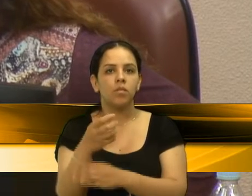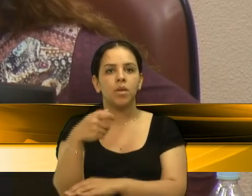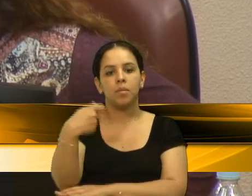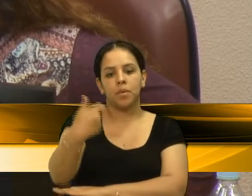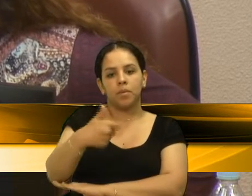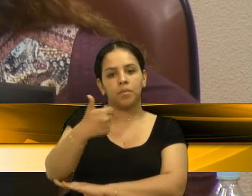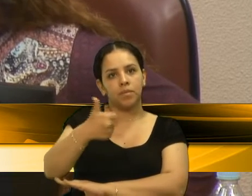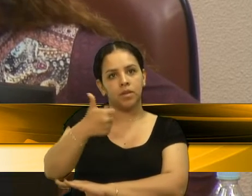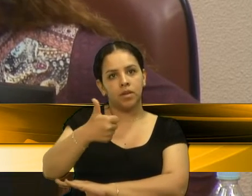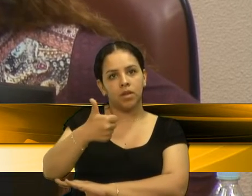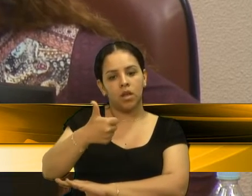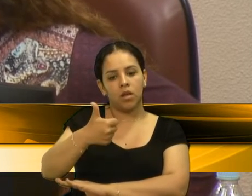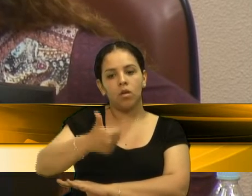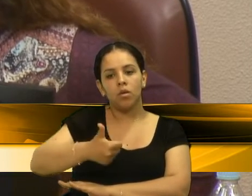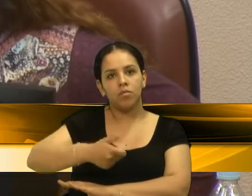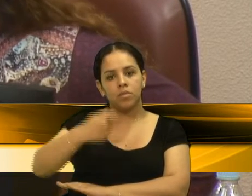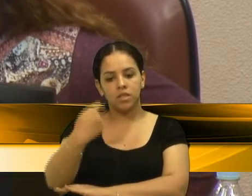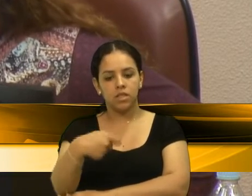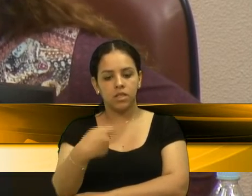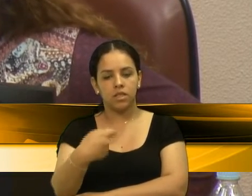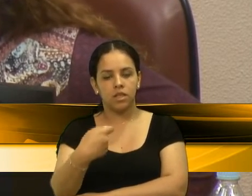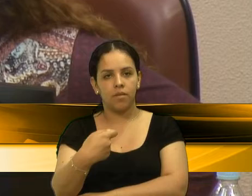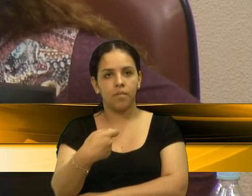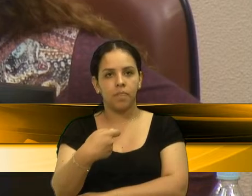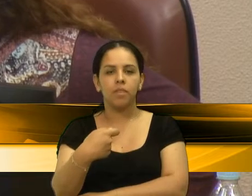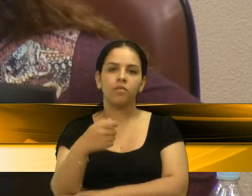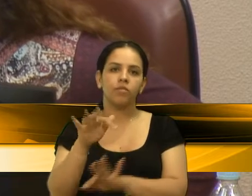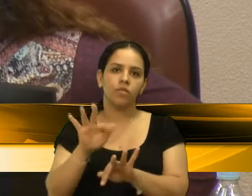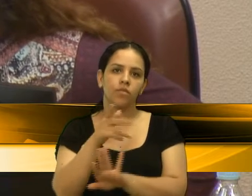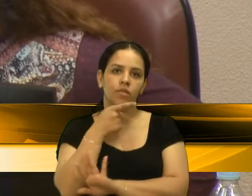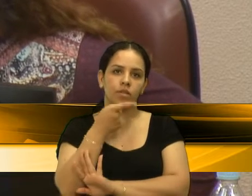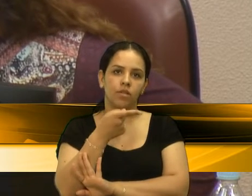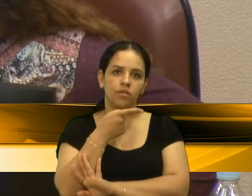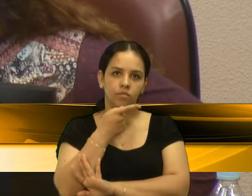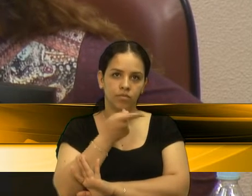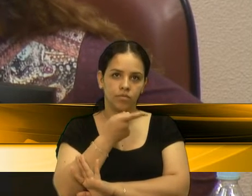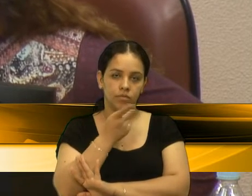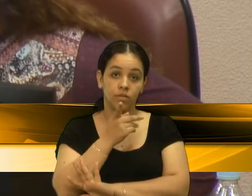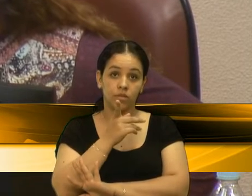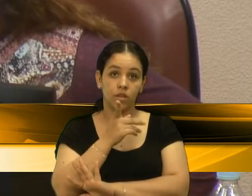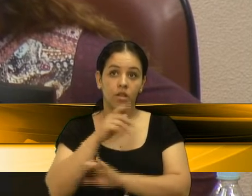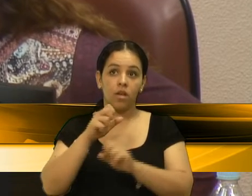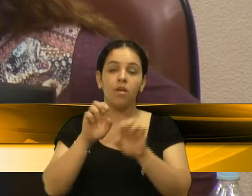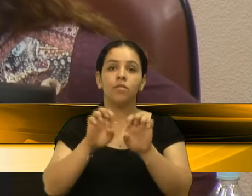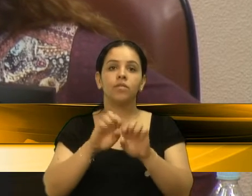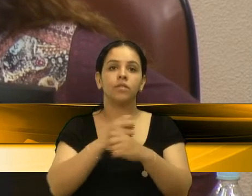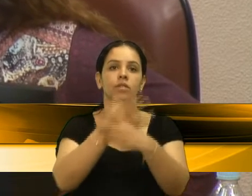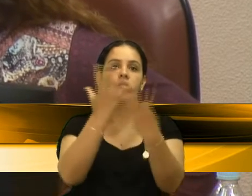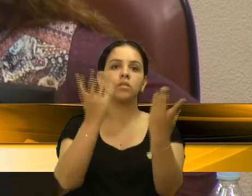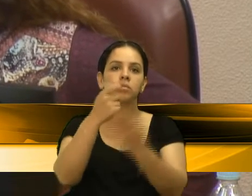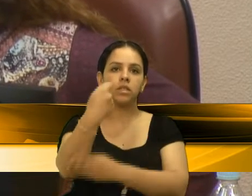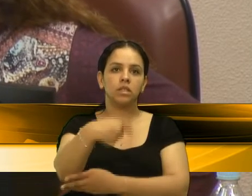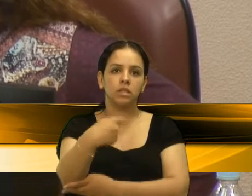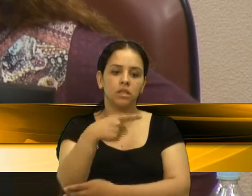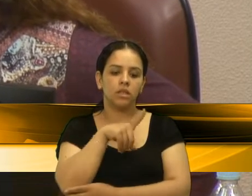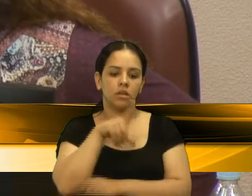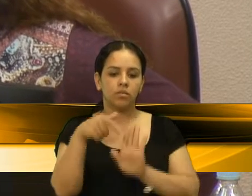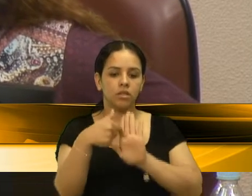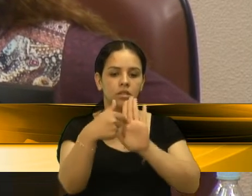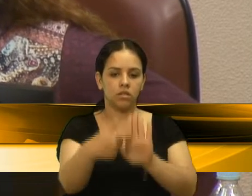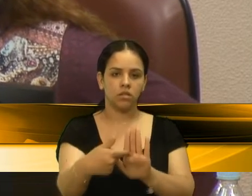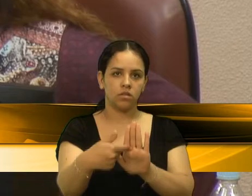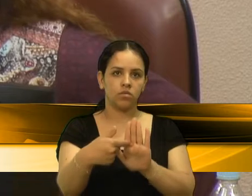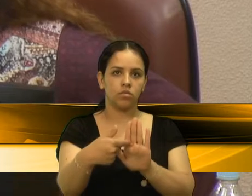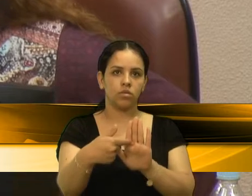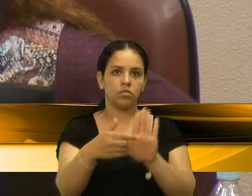primeiros socorros em casos de ocorrência. Por fim, frisa-se que naqueles eventos temporários que necessitem a apresentação de